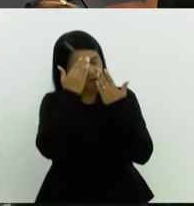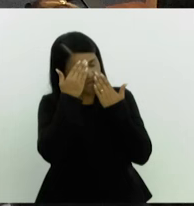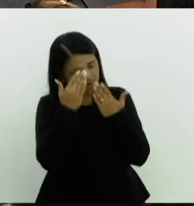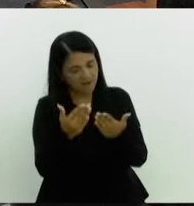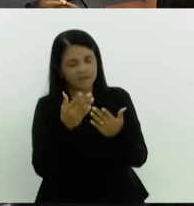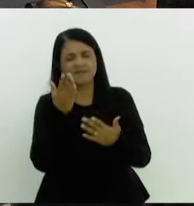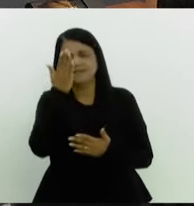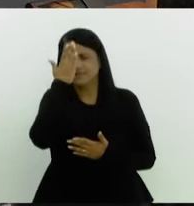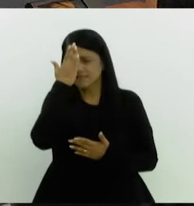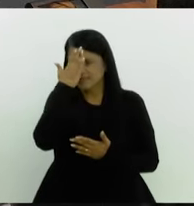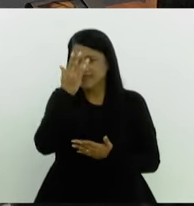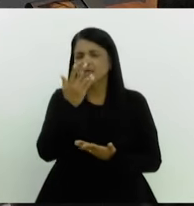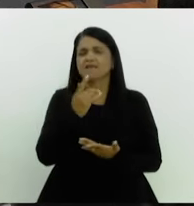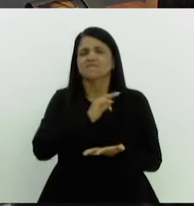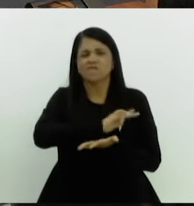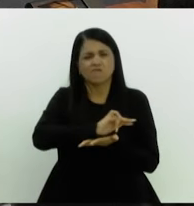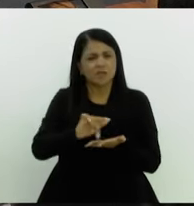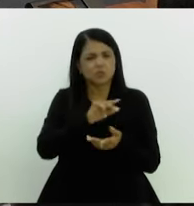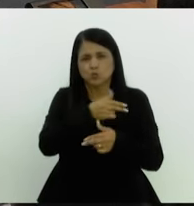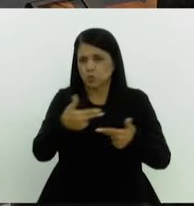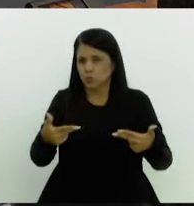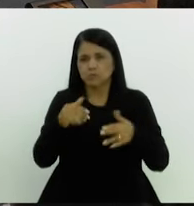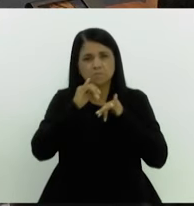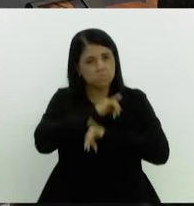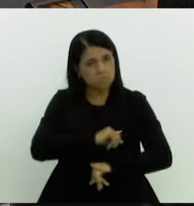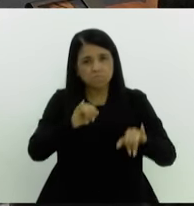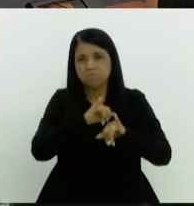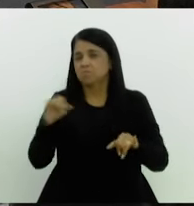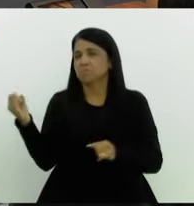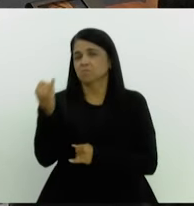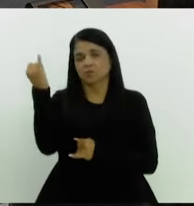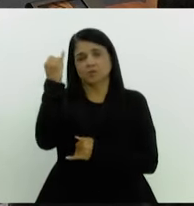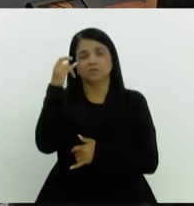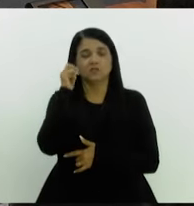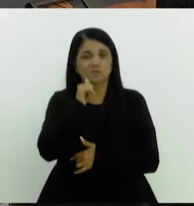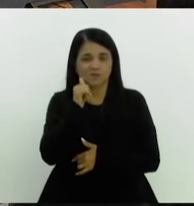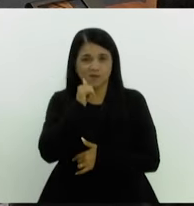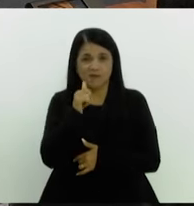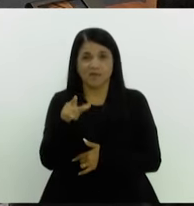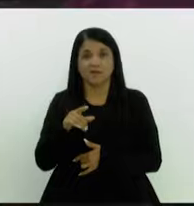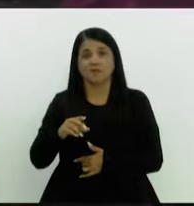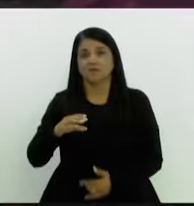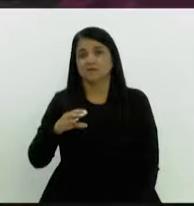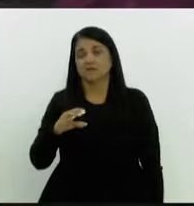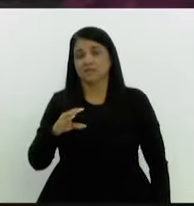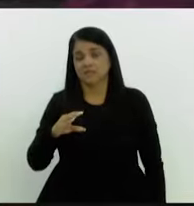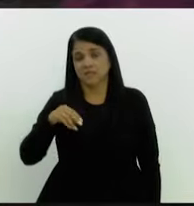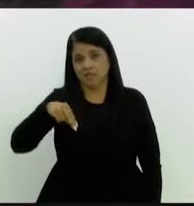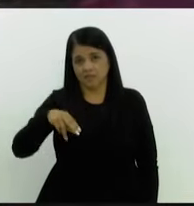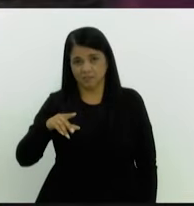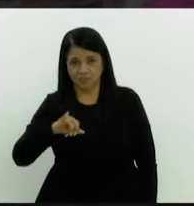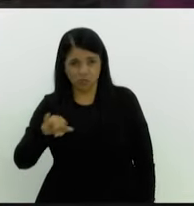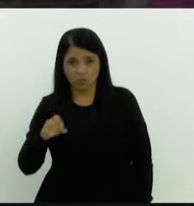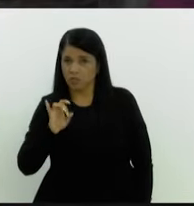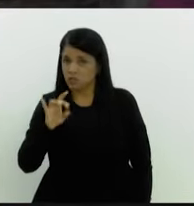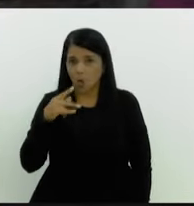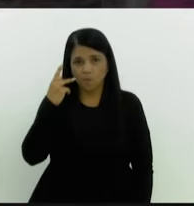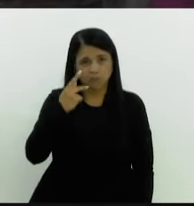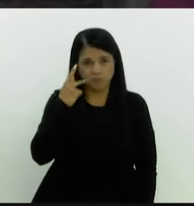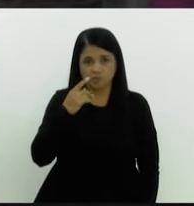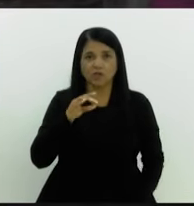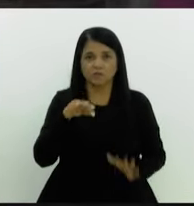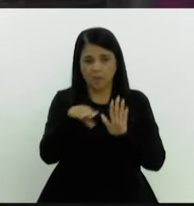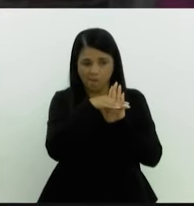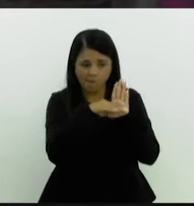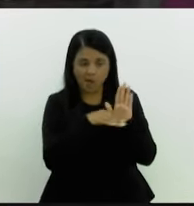quantas coisas bacan você vai est anunciando para as mulheres porque Ah no CNJ não se tá trabalhando só com a questão política mas também a pauta